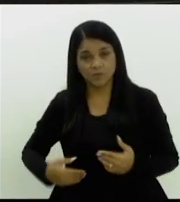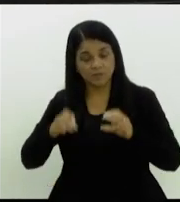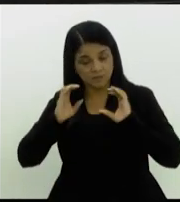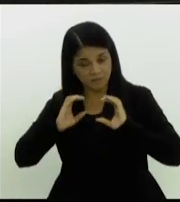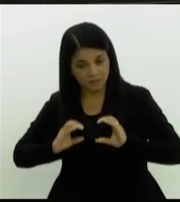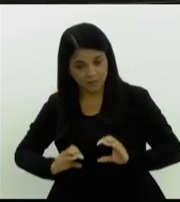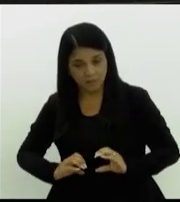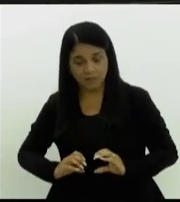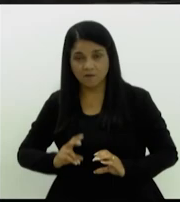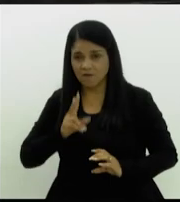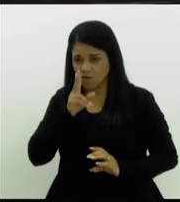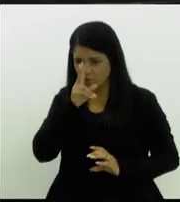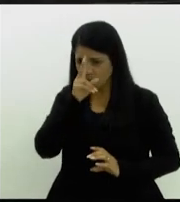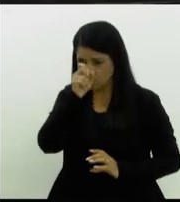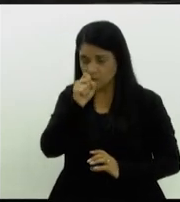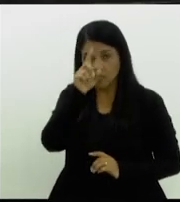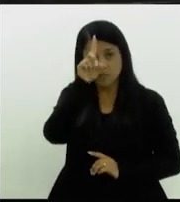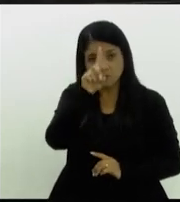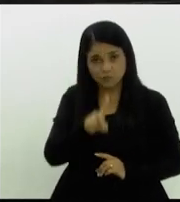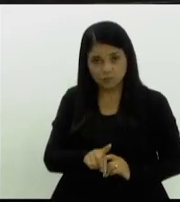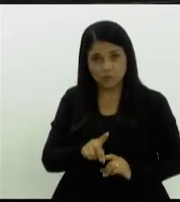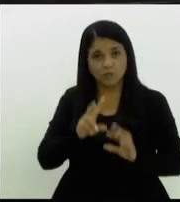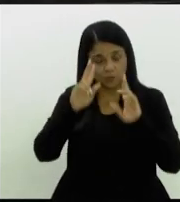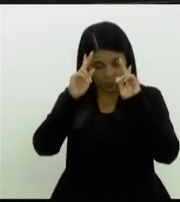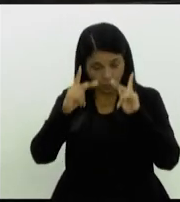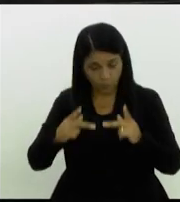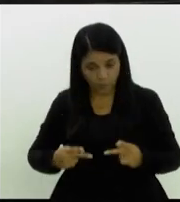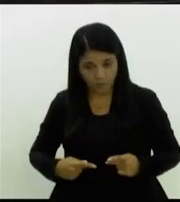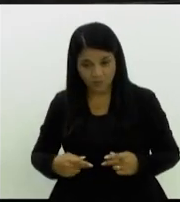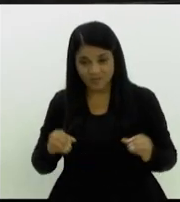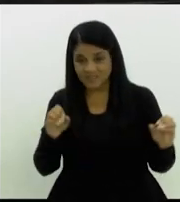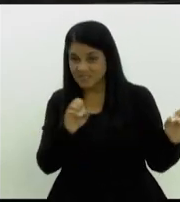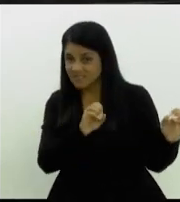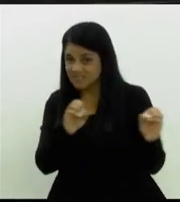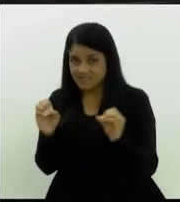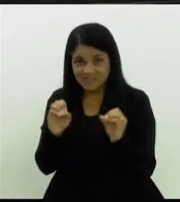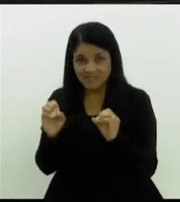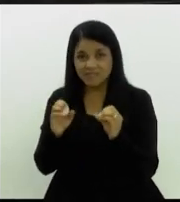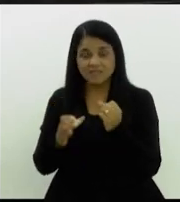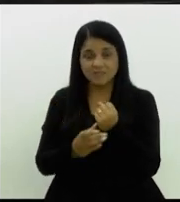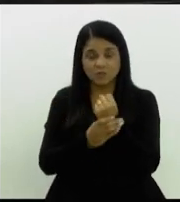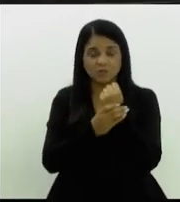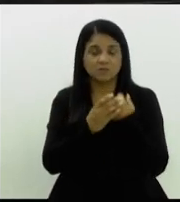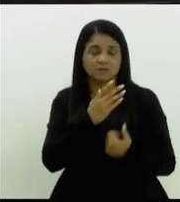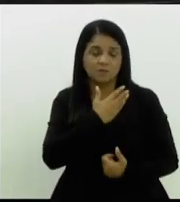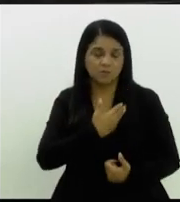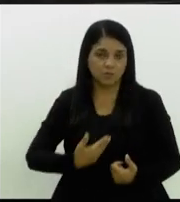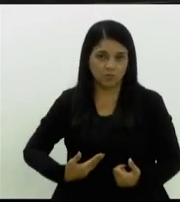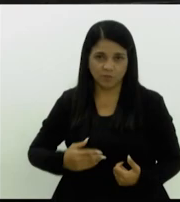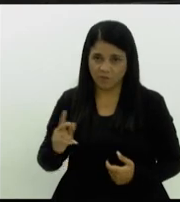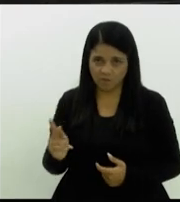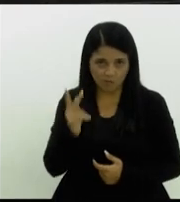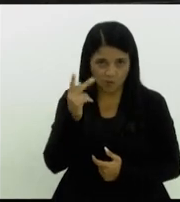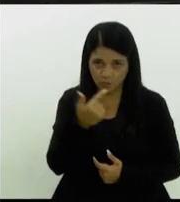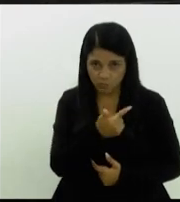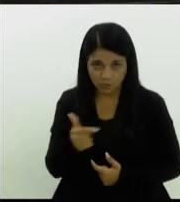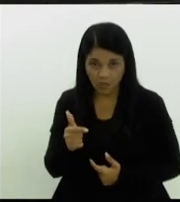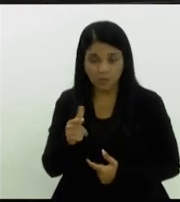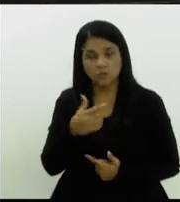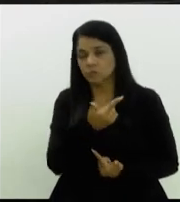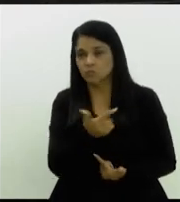fortalece toda a dignidade humana. Então, sem segurança pública que valorize, não há direitos humanos.